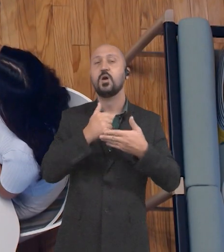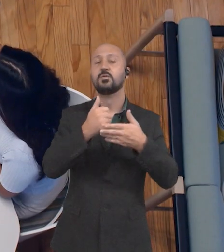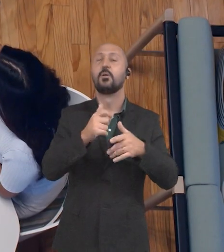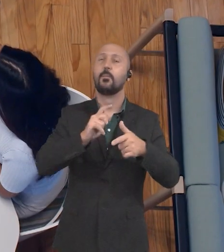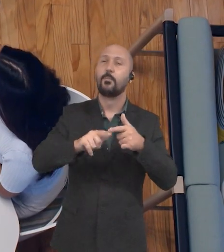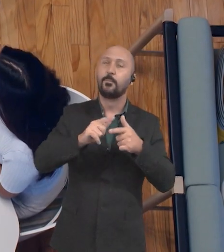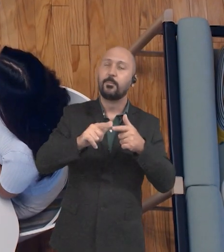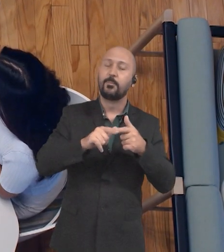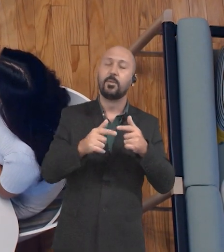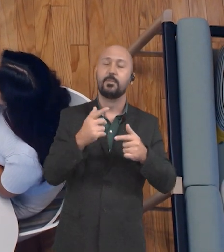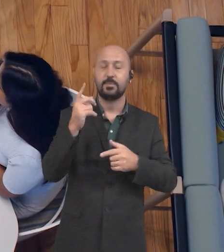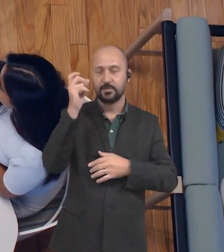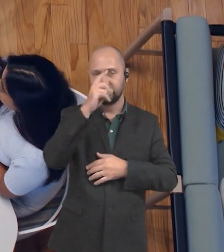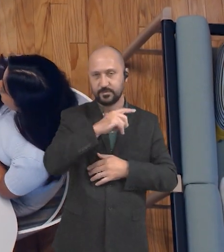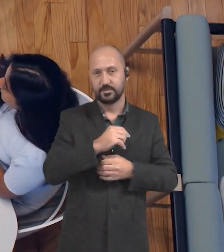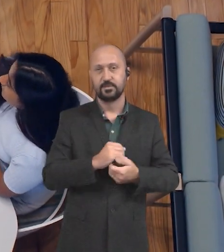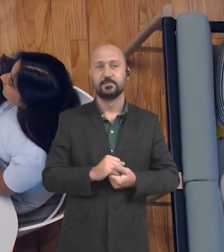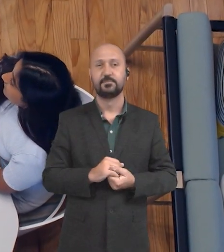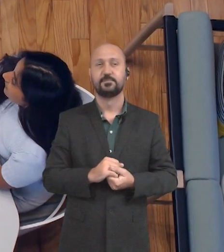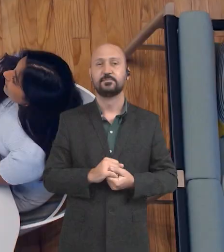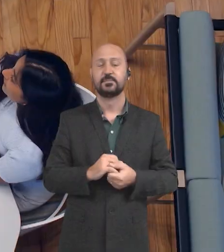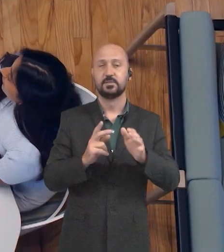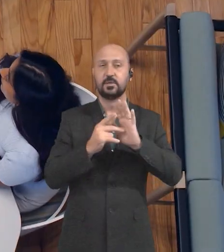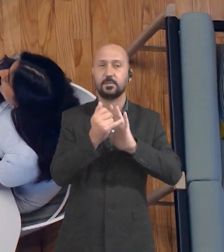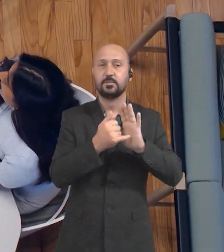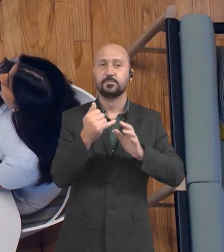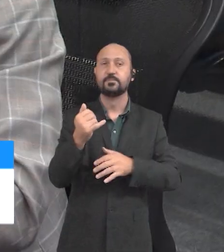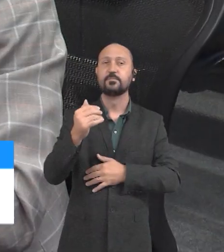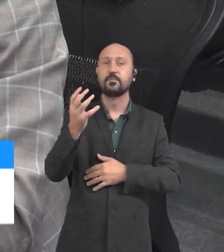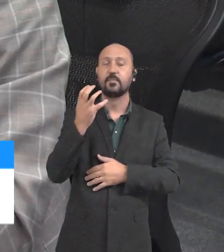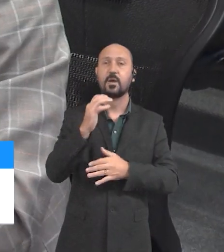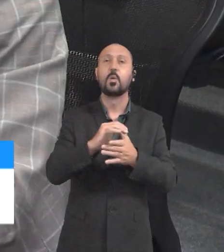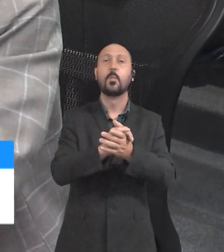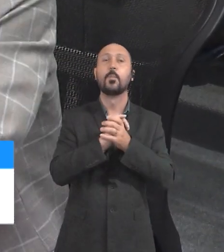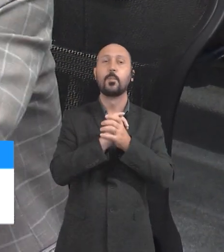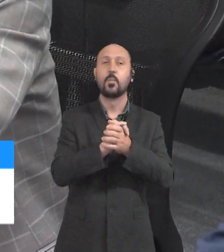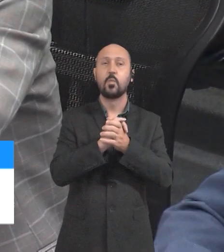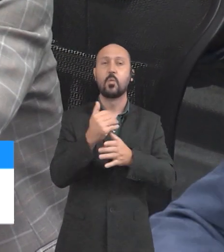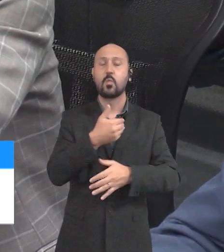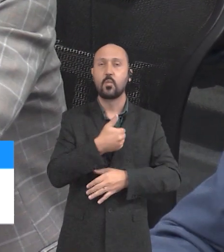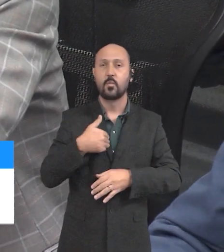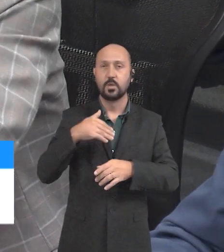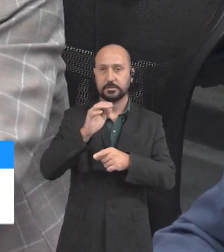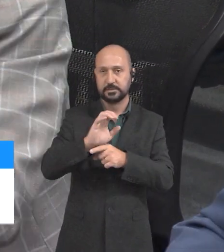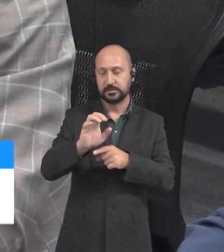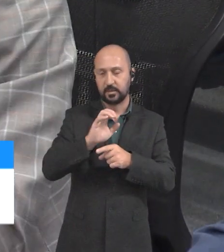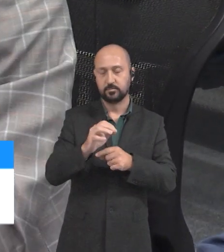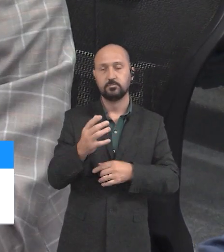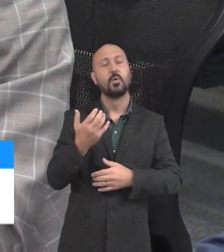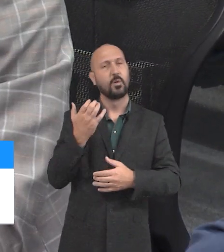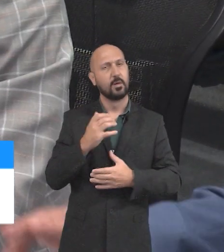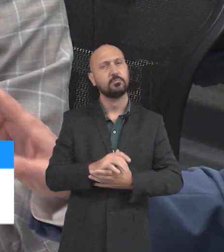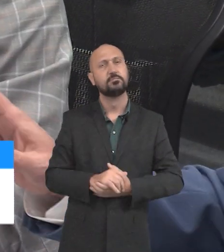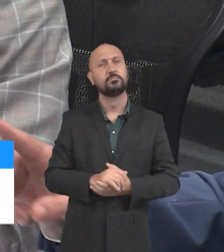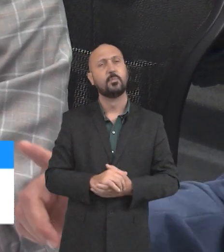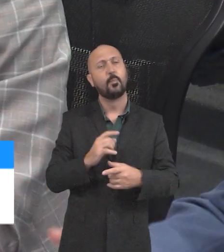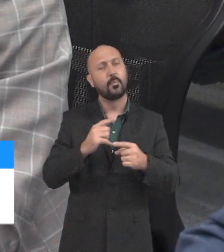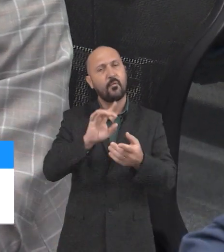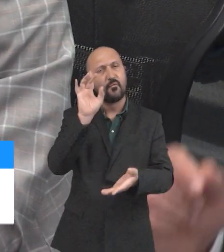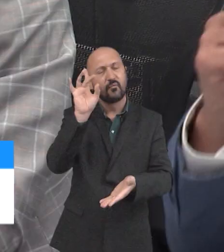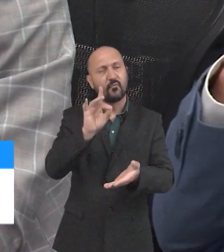e facilita acordos em conflitos tributários relevantes. Esse projeto aqui eu quero parabenizar o governo do